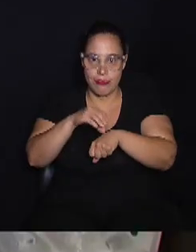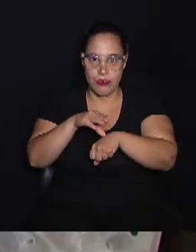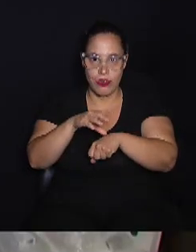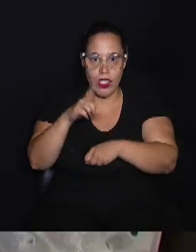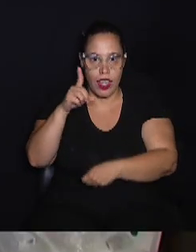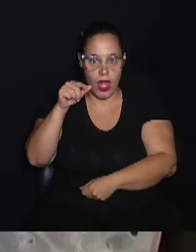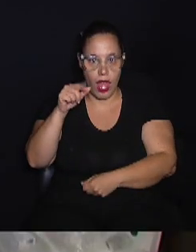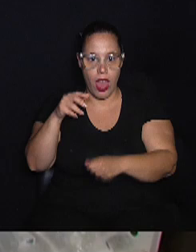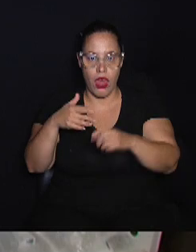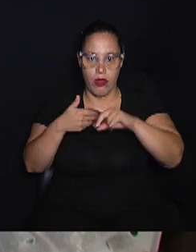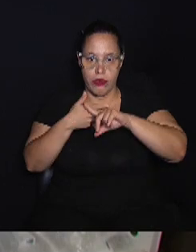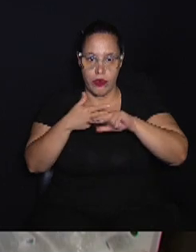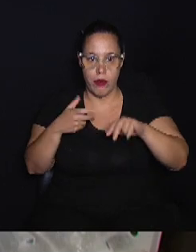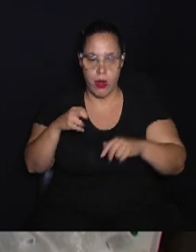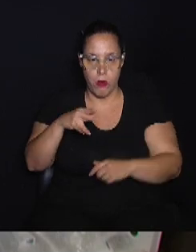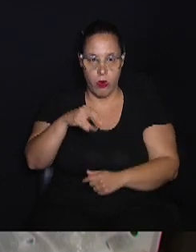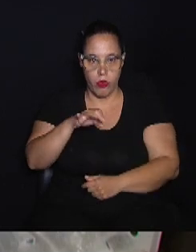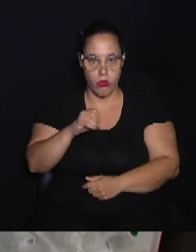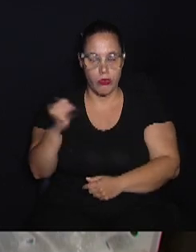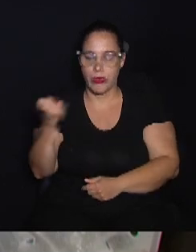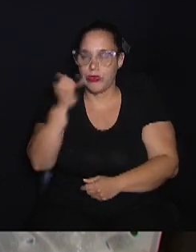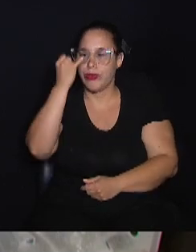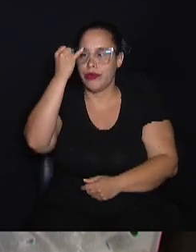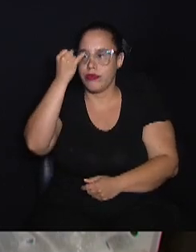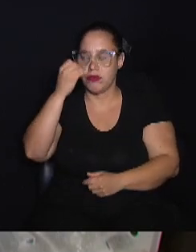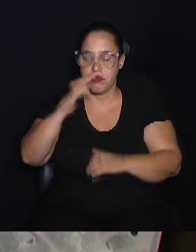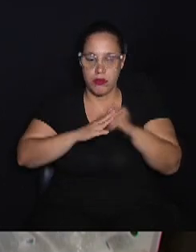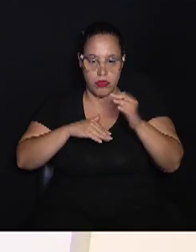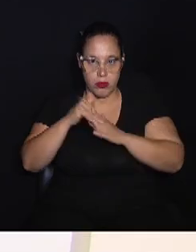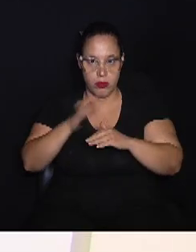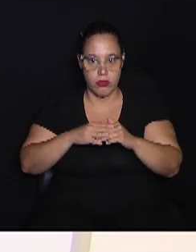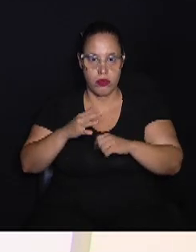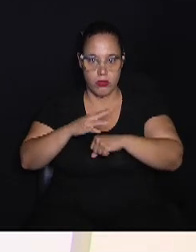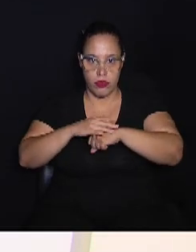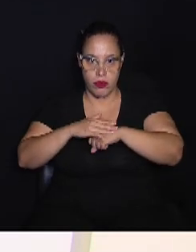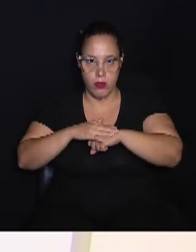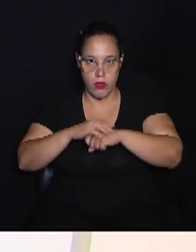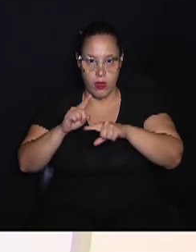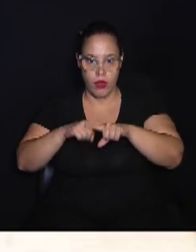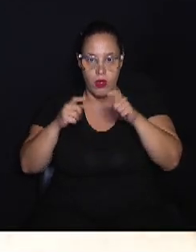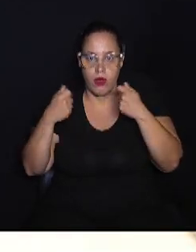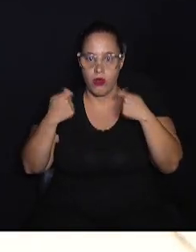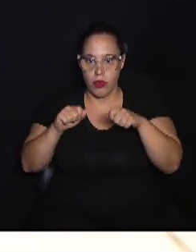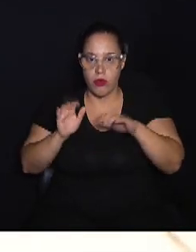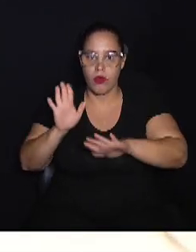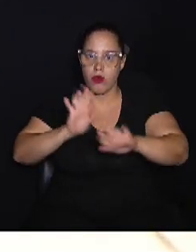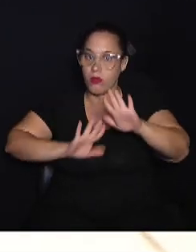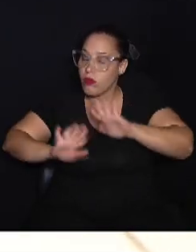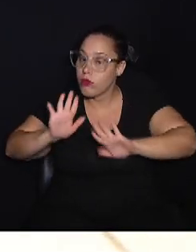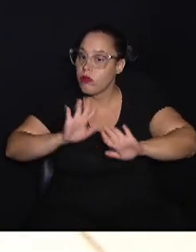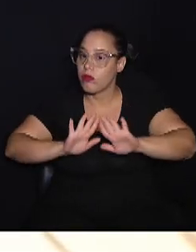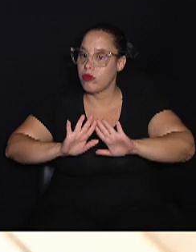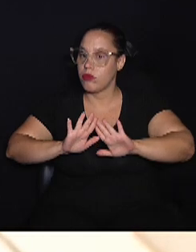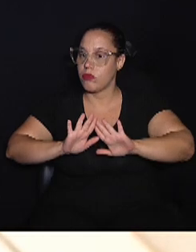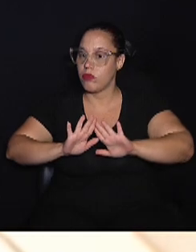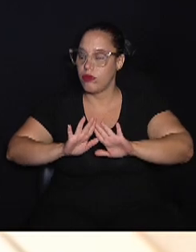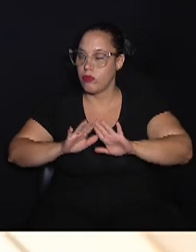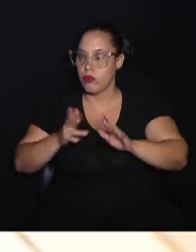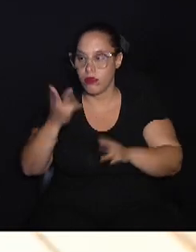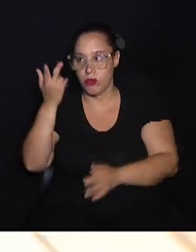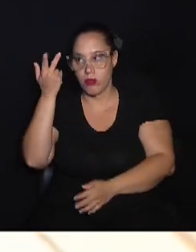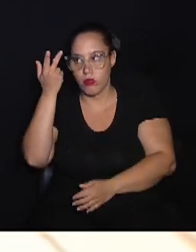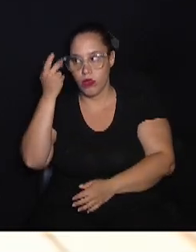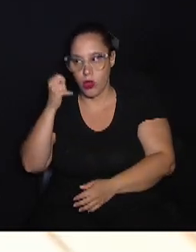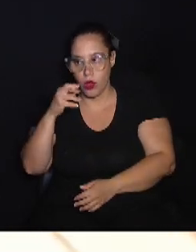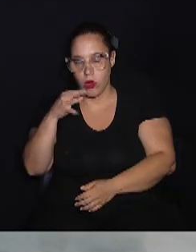bicho os manipulados são muito importantes no tratamento de doenças mas é preciso Cuidado pois existem plantas naturais que TM